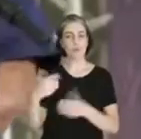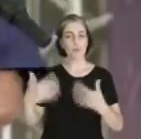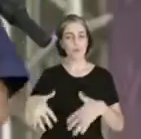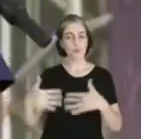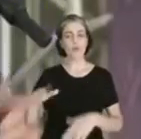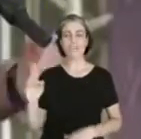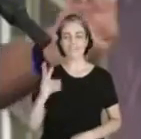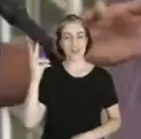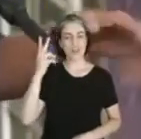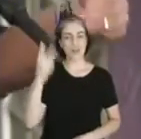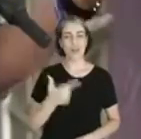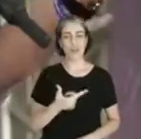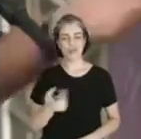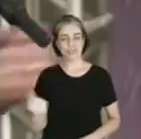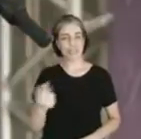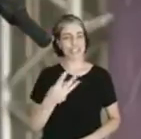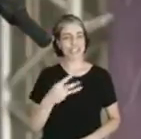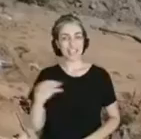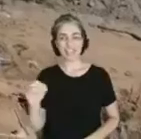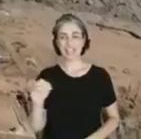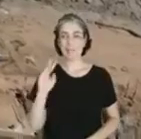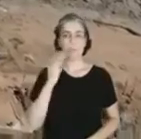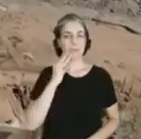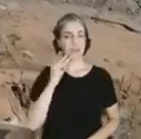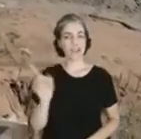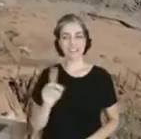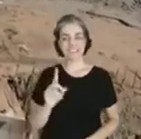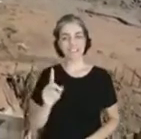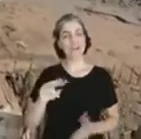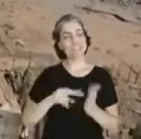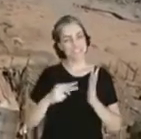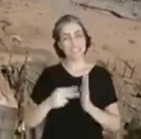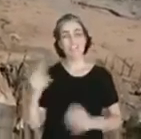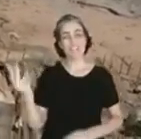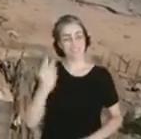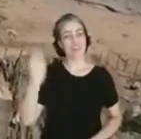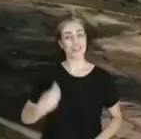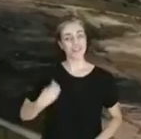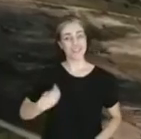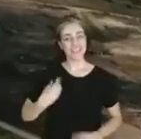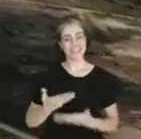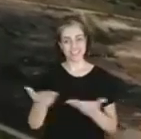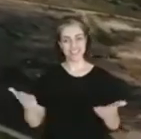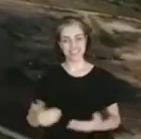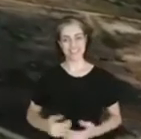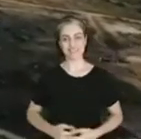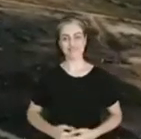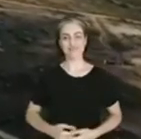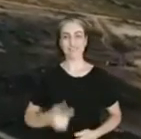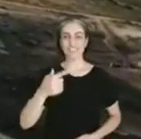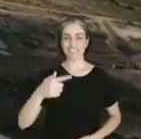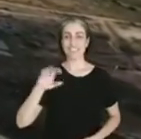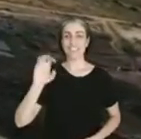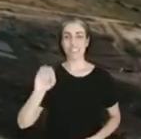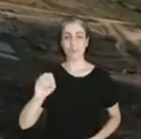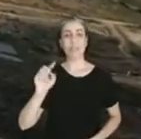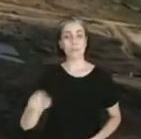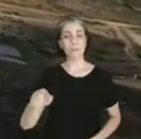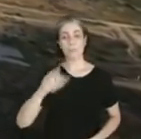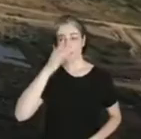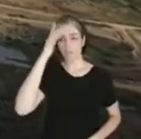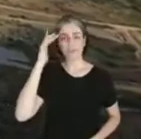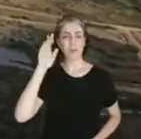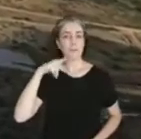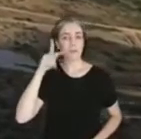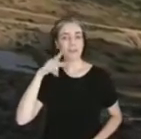tem preço. Não são 200, 300 milhões de reais, não, Marinho. Isso aqui vale vidas. Mais 750 mil pessoas do